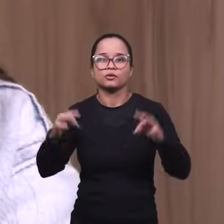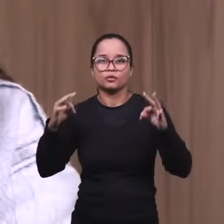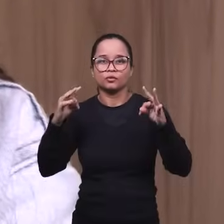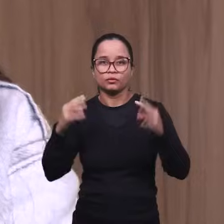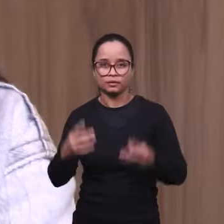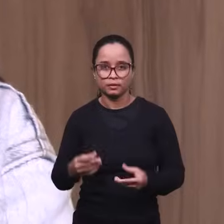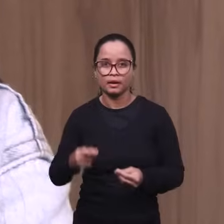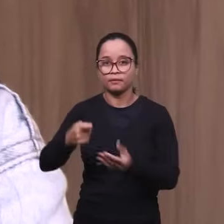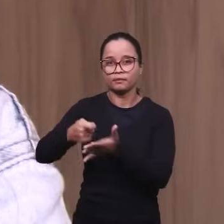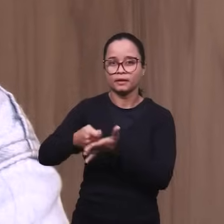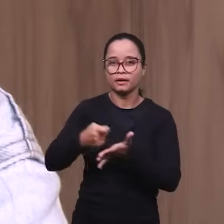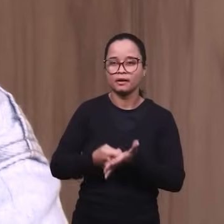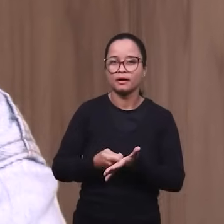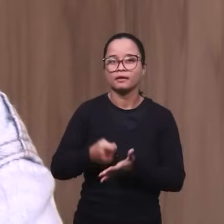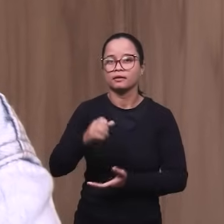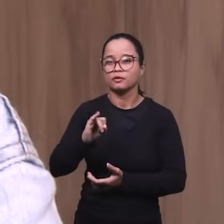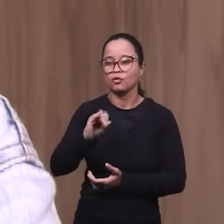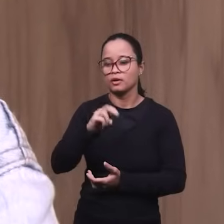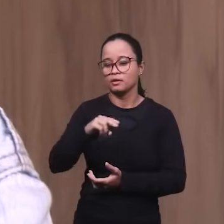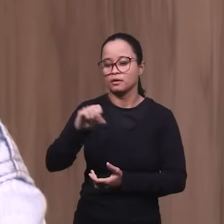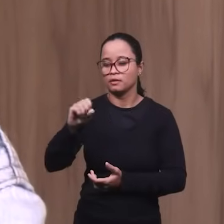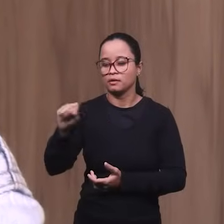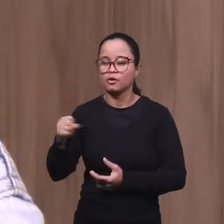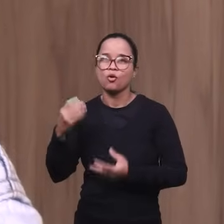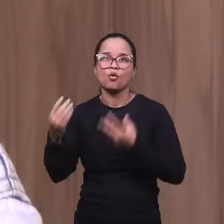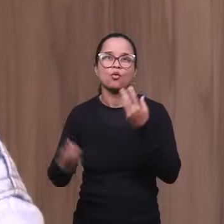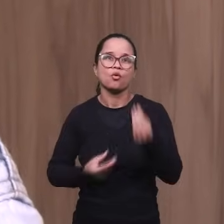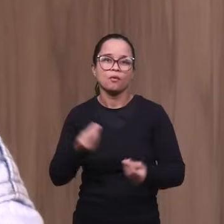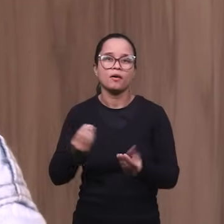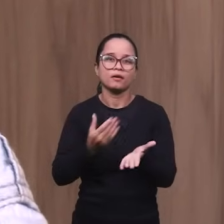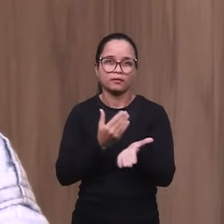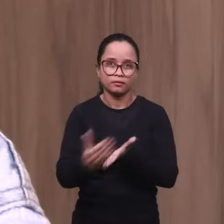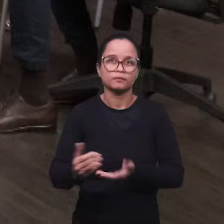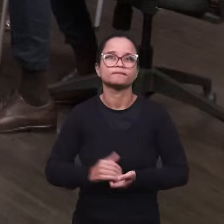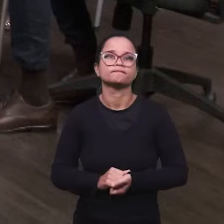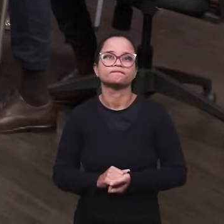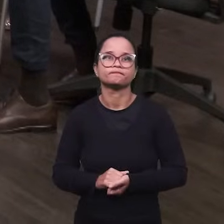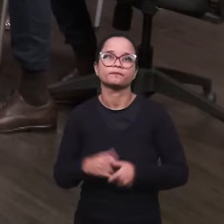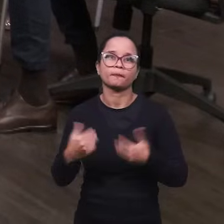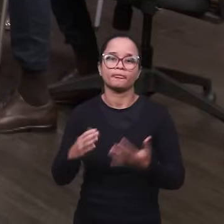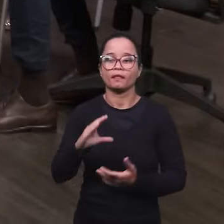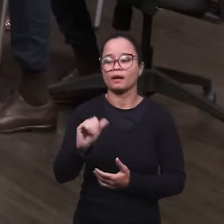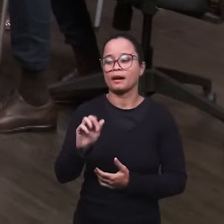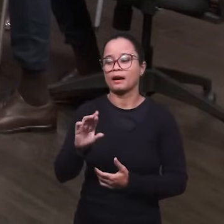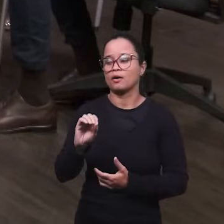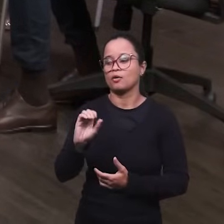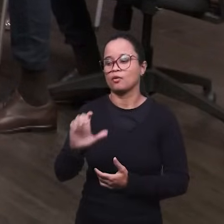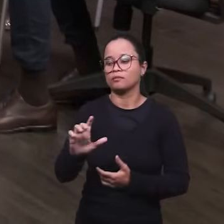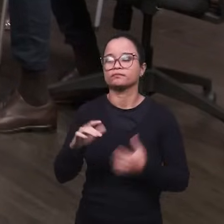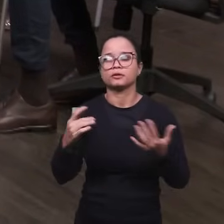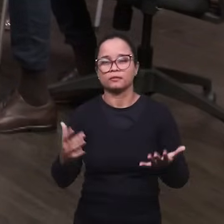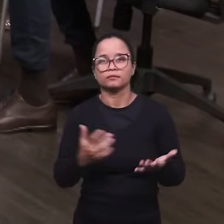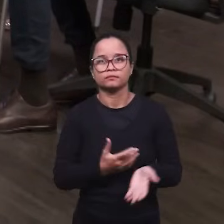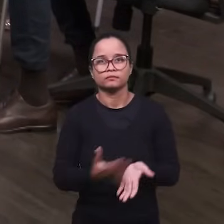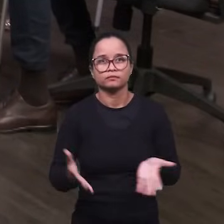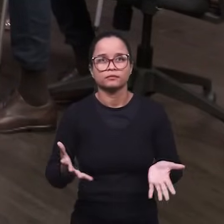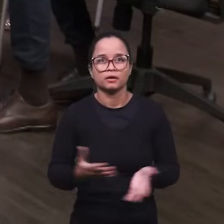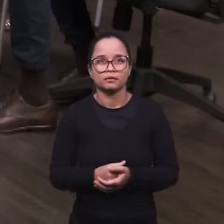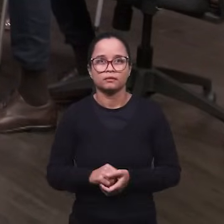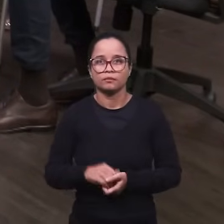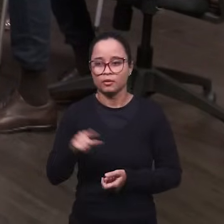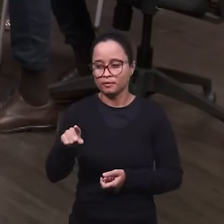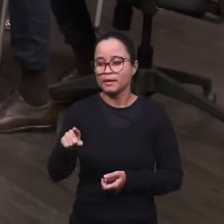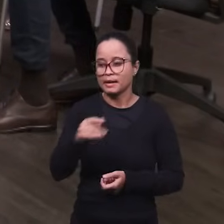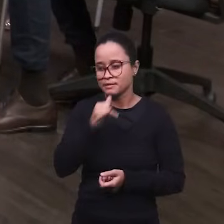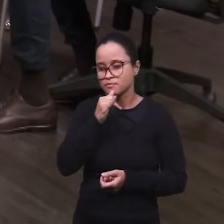o INSS? Qual que seria, assim, um passo a passo para esse começo? Vamos lá, Carol. Hoje, posso